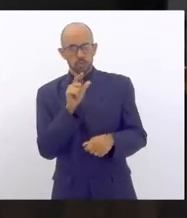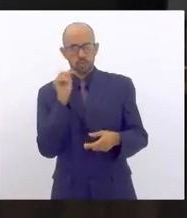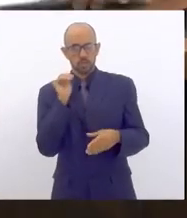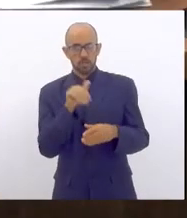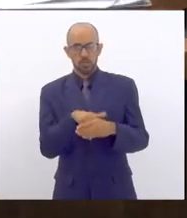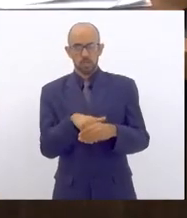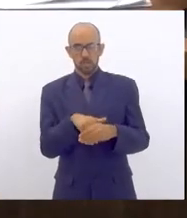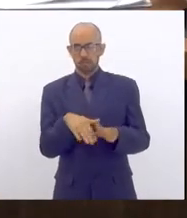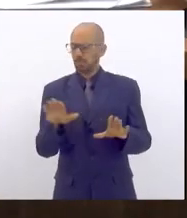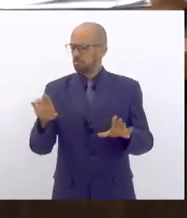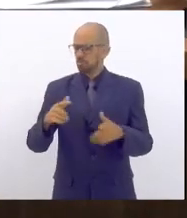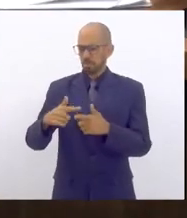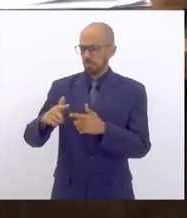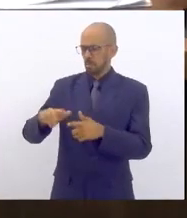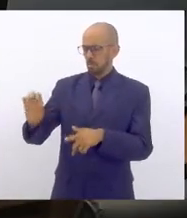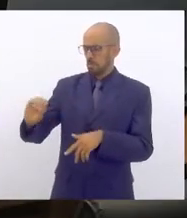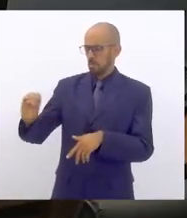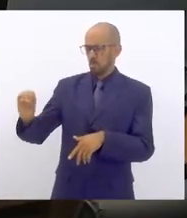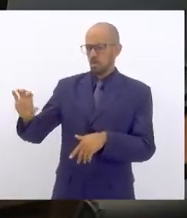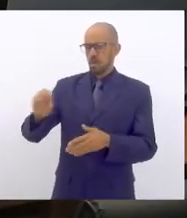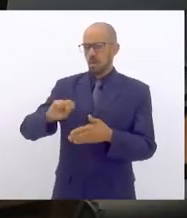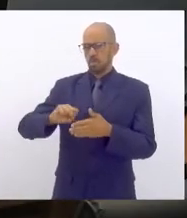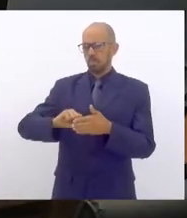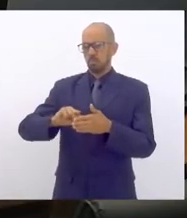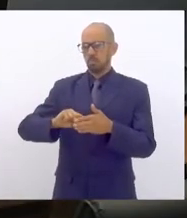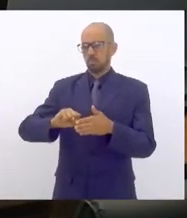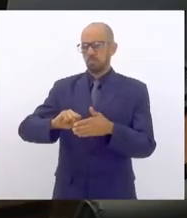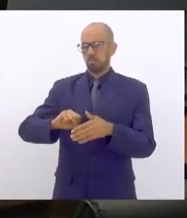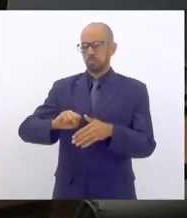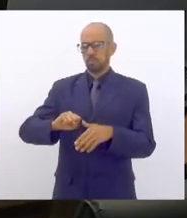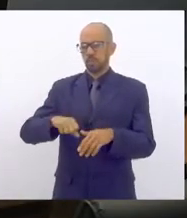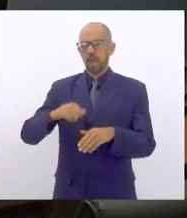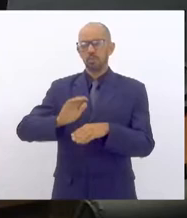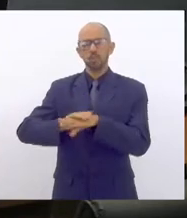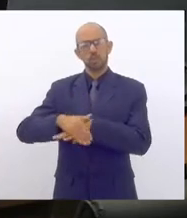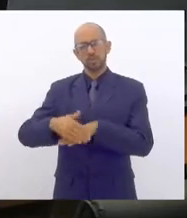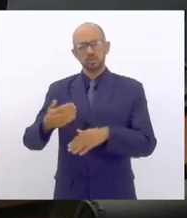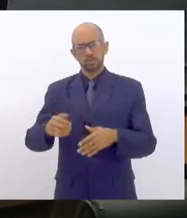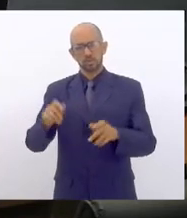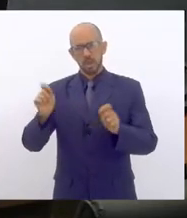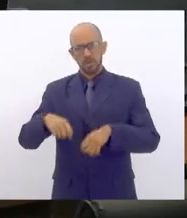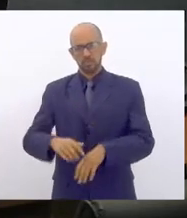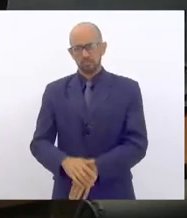uma criança. Presidente, eu posso só fazer uma questão de ordem? Sim, Dani.